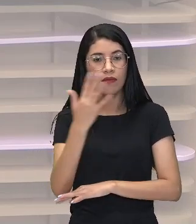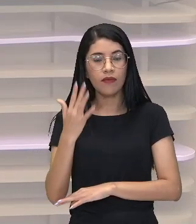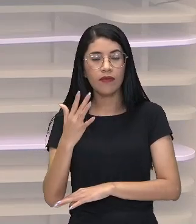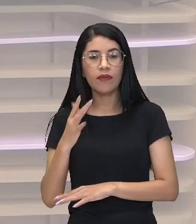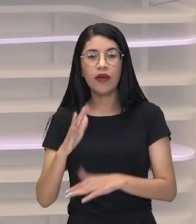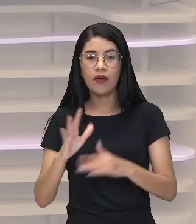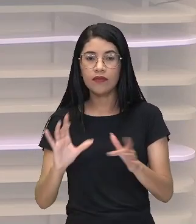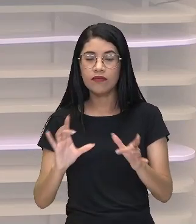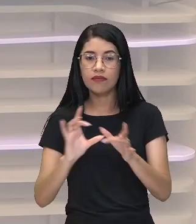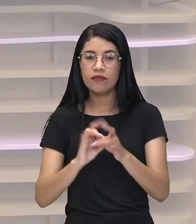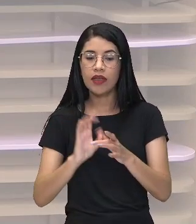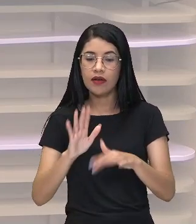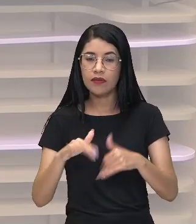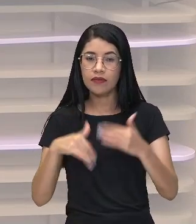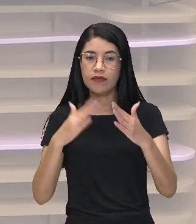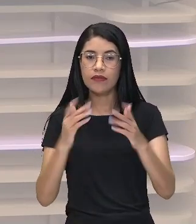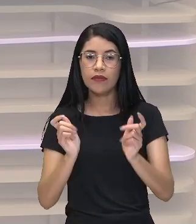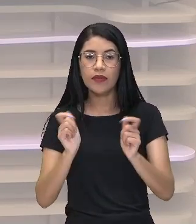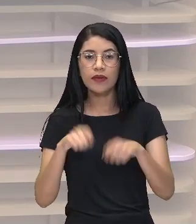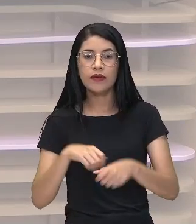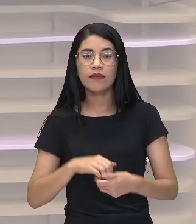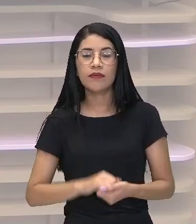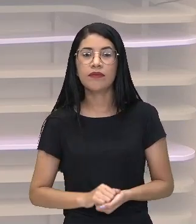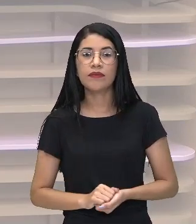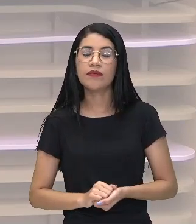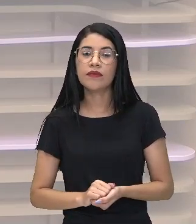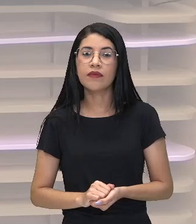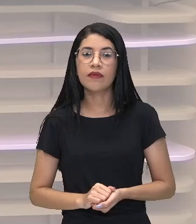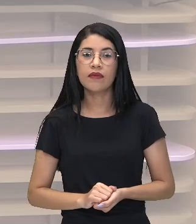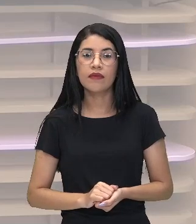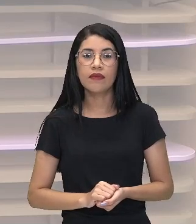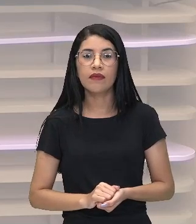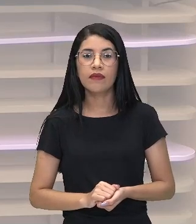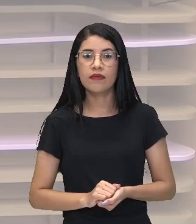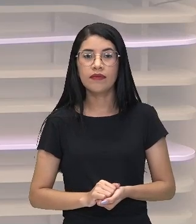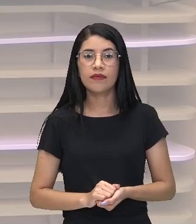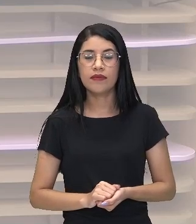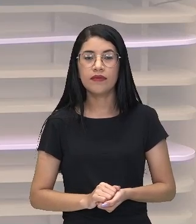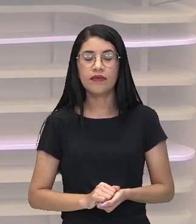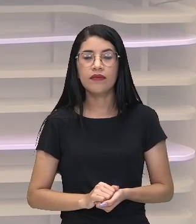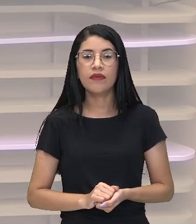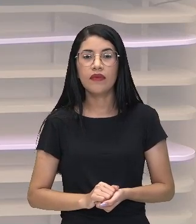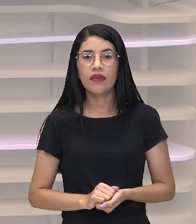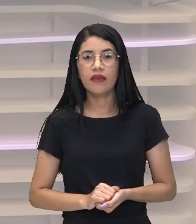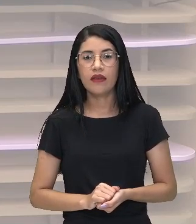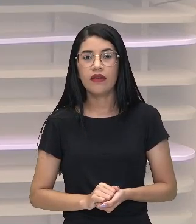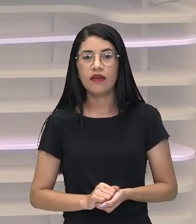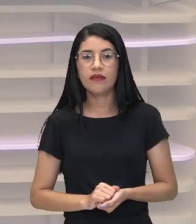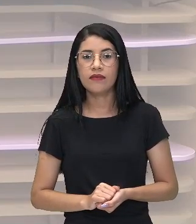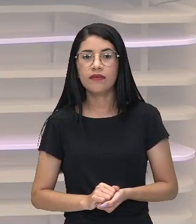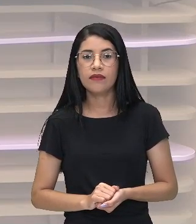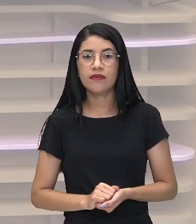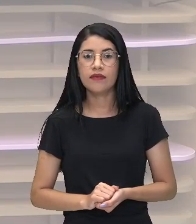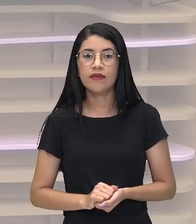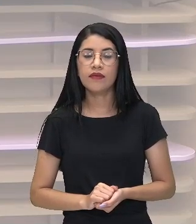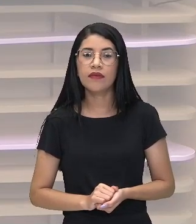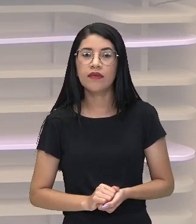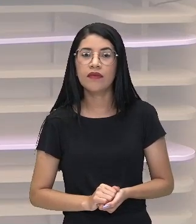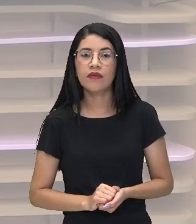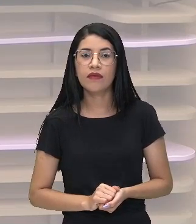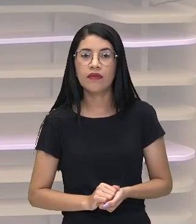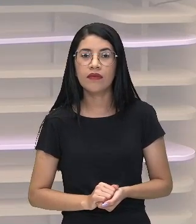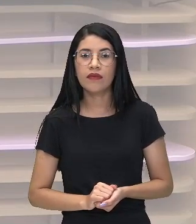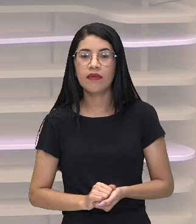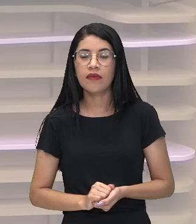com o crescimento social, né, de todo esse processo que é envolvido. Então, dentro